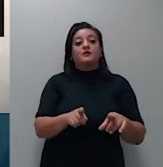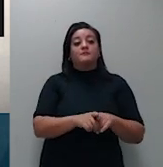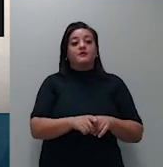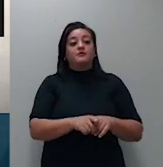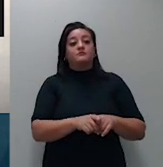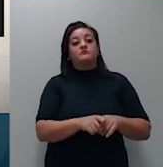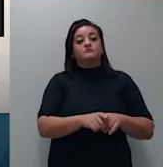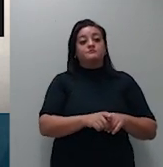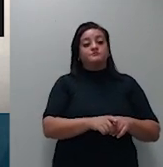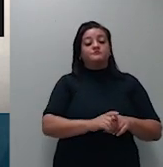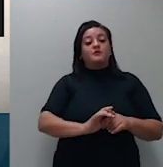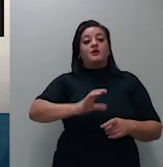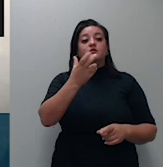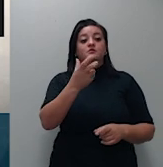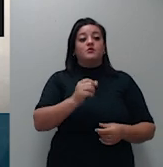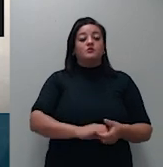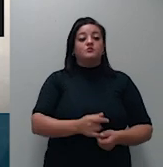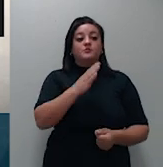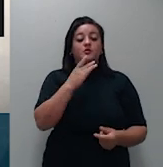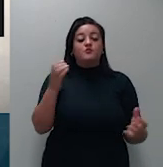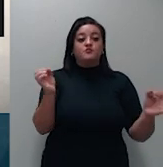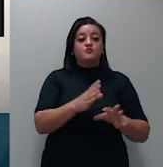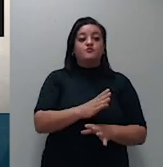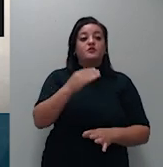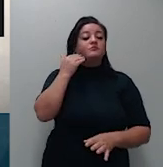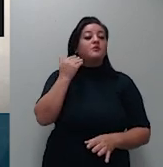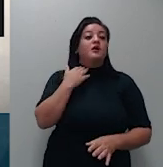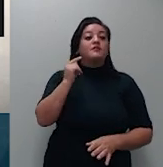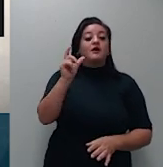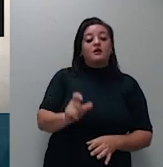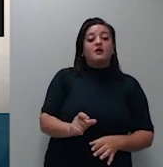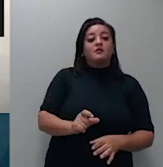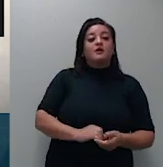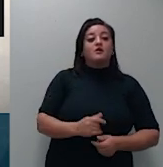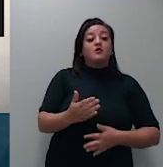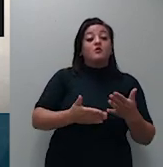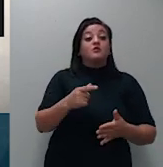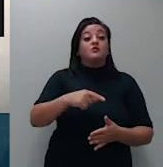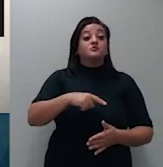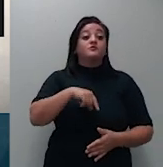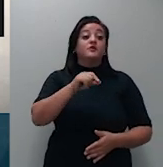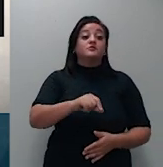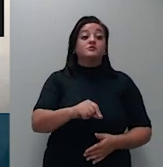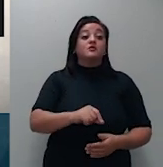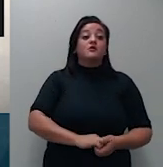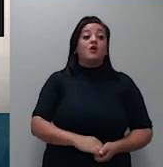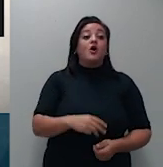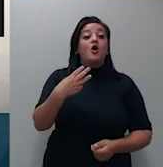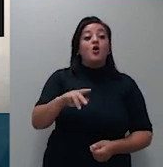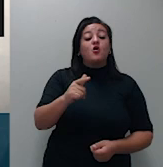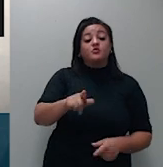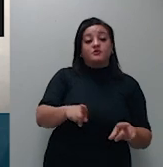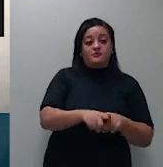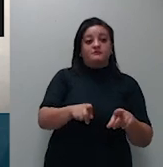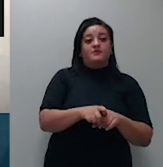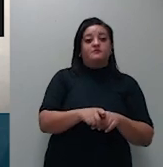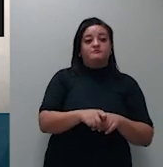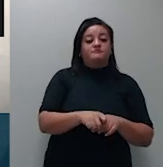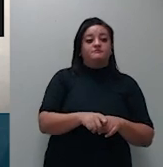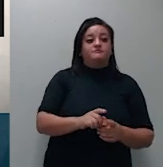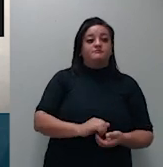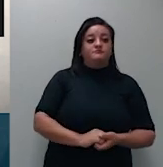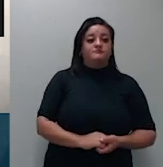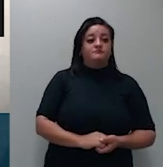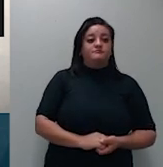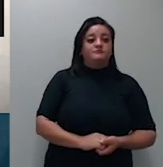quebra de sigilo bancário da hora impetrante conquanto fosse esta o terceiro estranho a Lide a posição